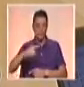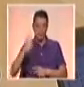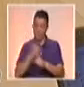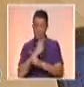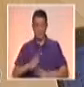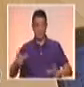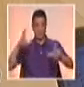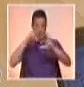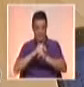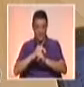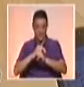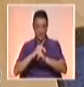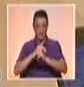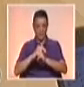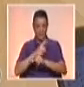novidade completa, não é? Uhum.